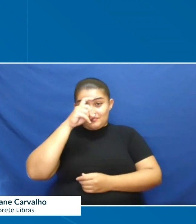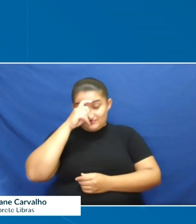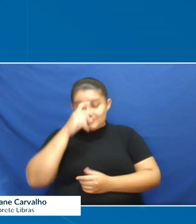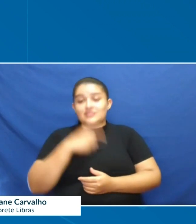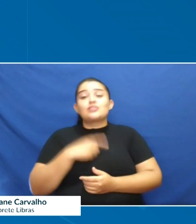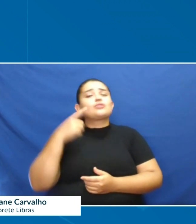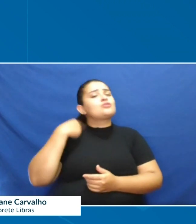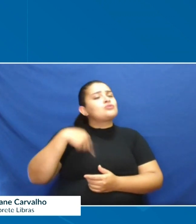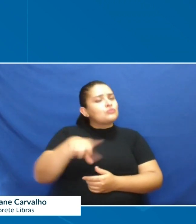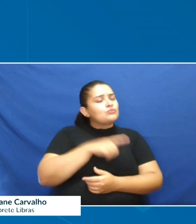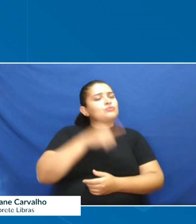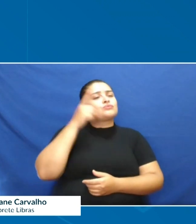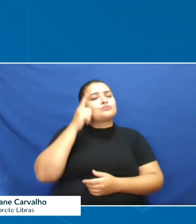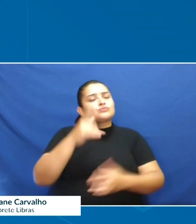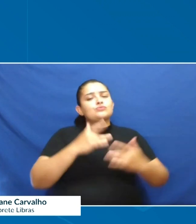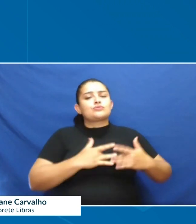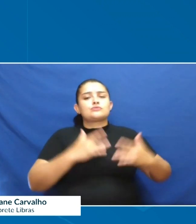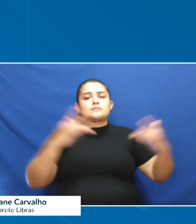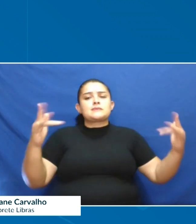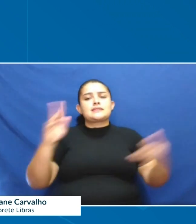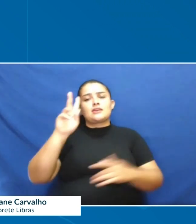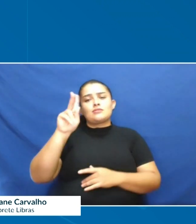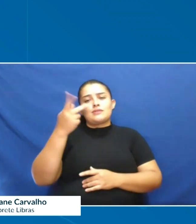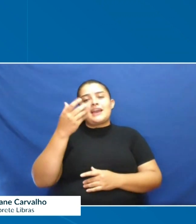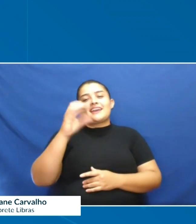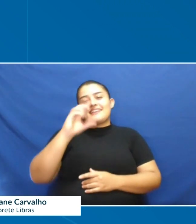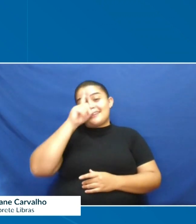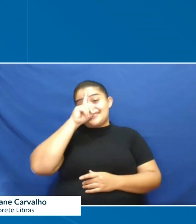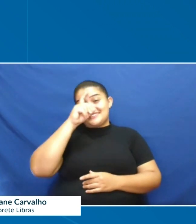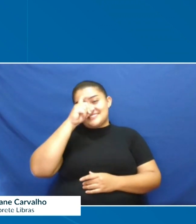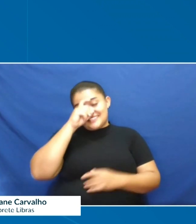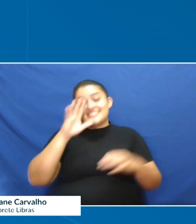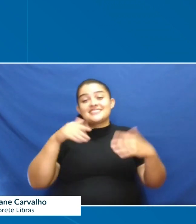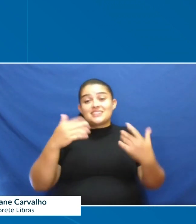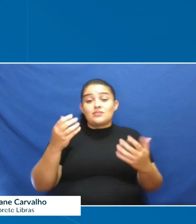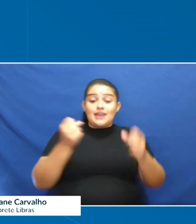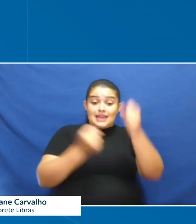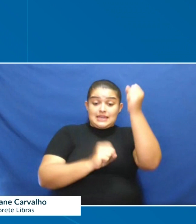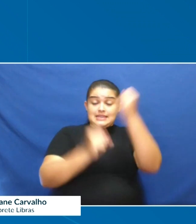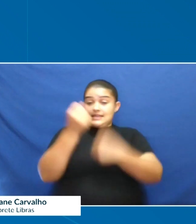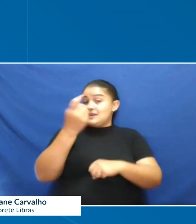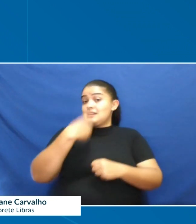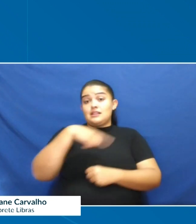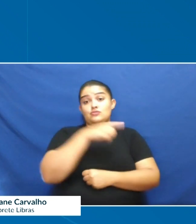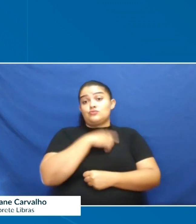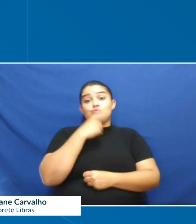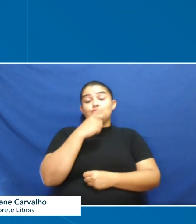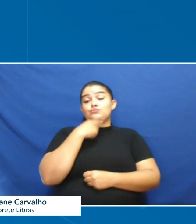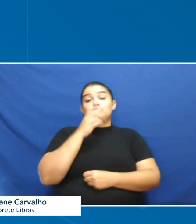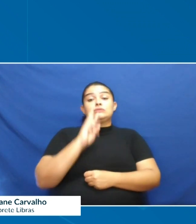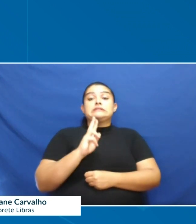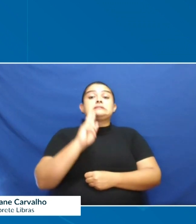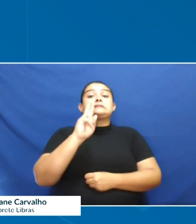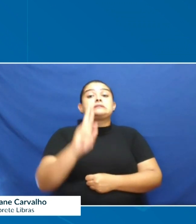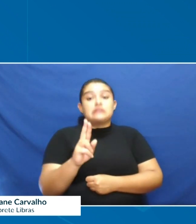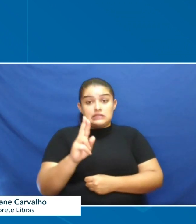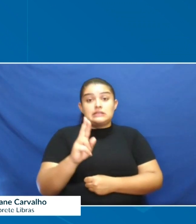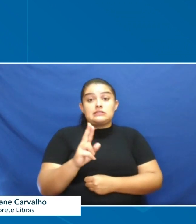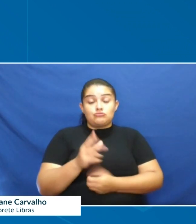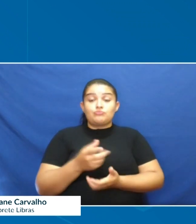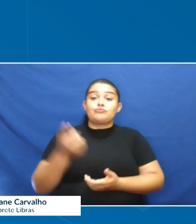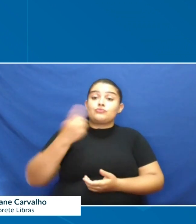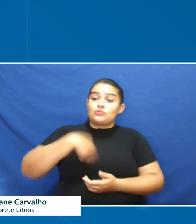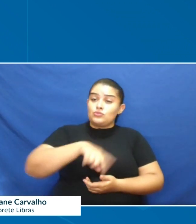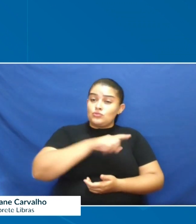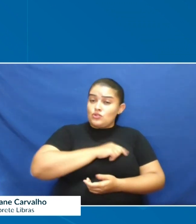doações para o Hospital das Clínicas. Então, a indústria ela não conseguiu responder. Ela ficou ainda, nós ficamos,